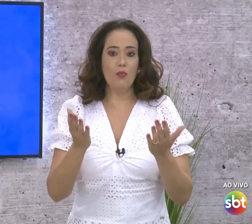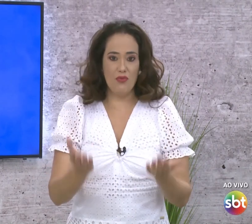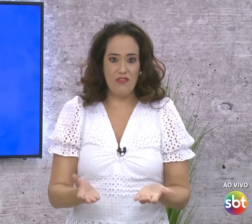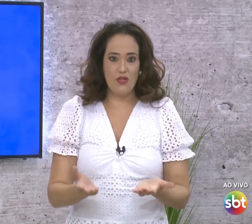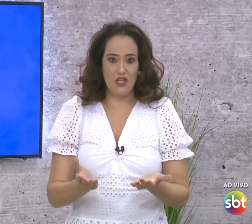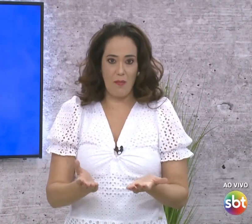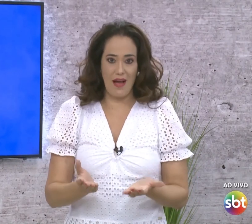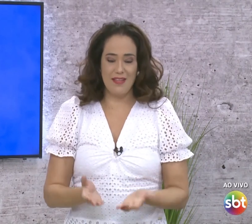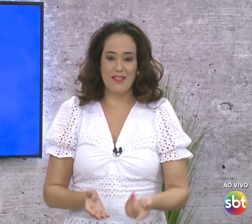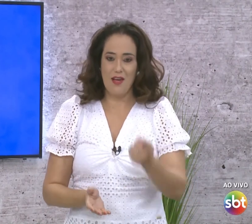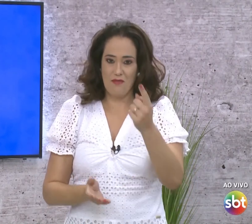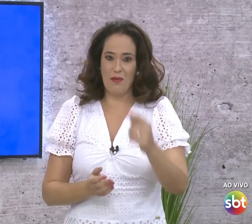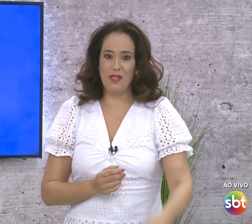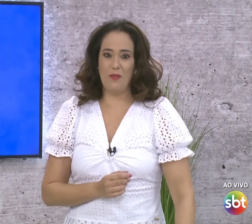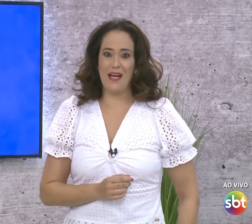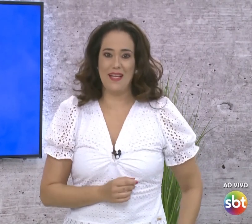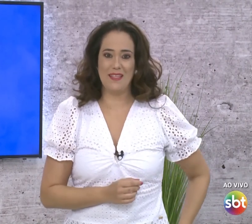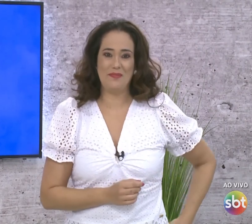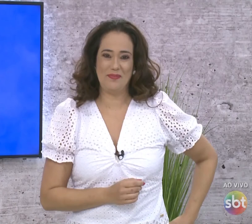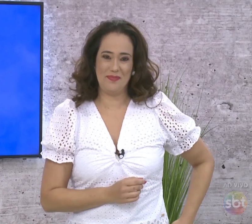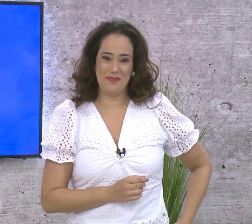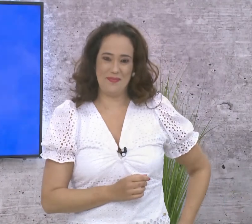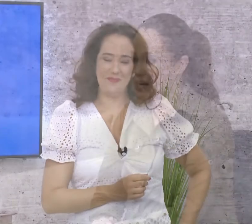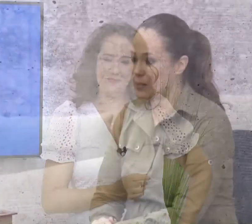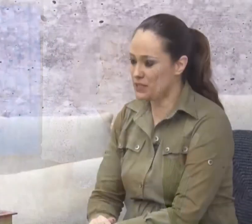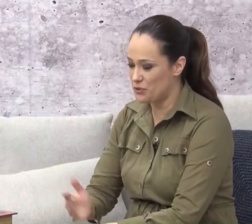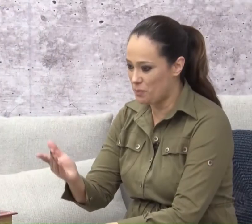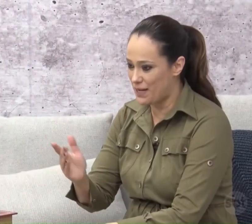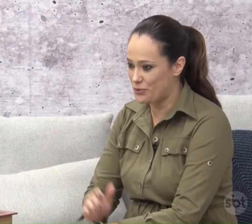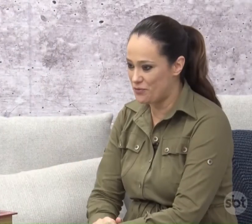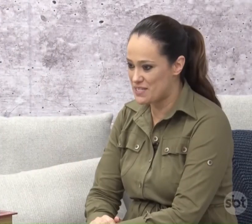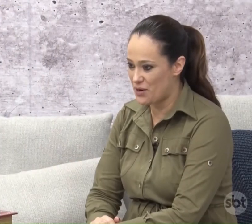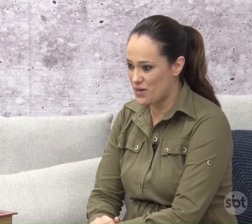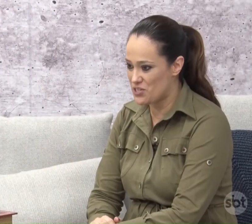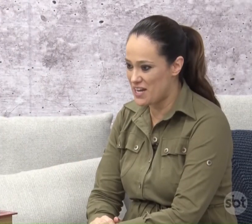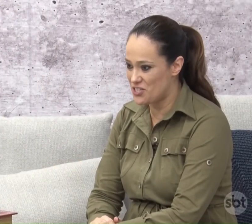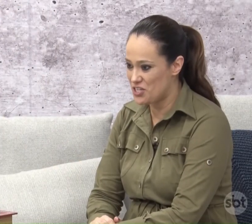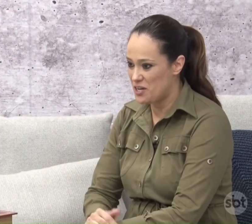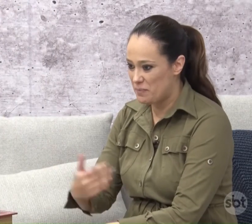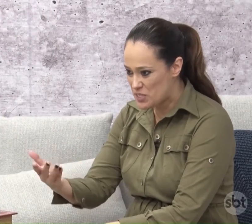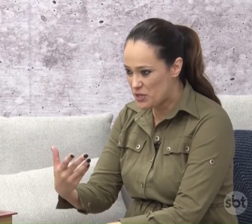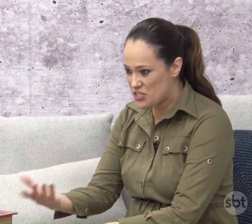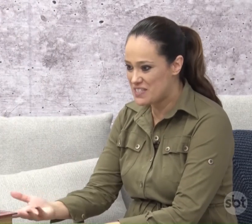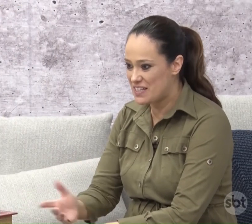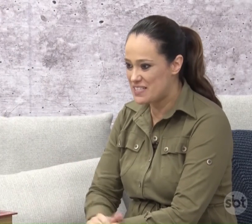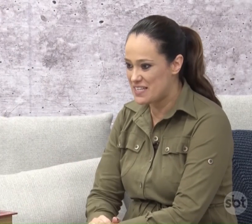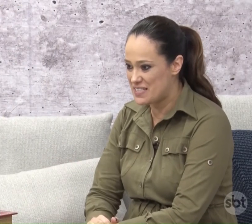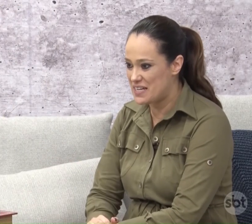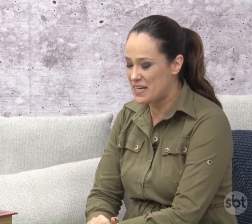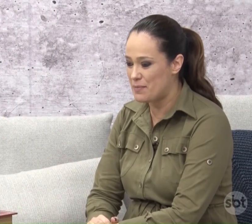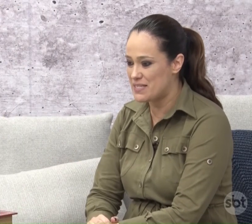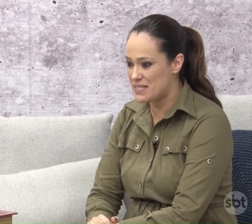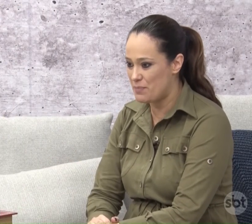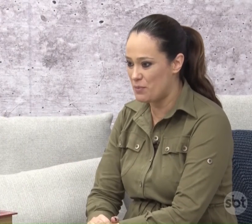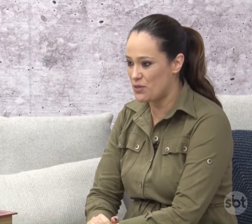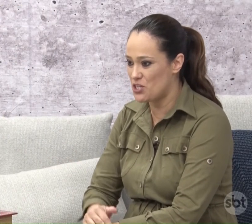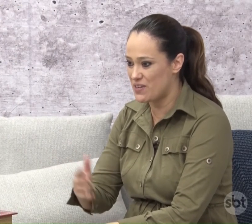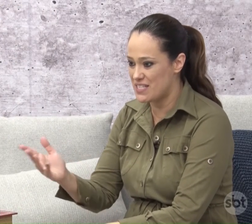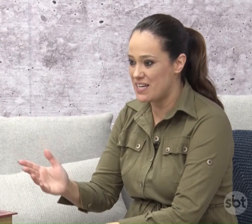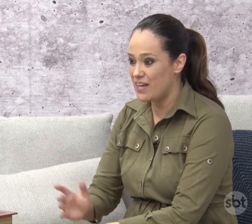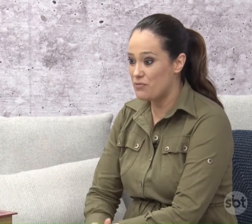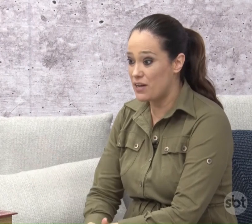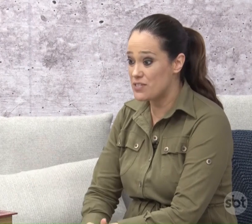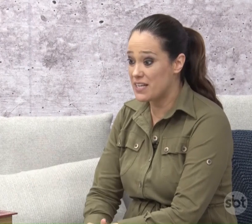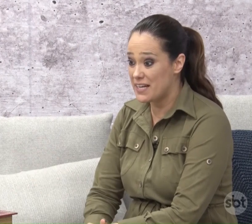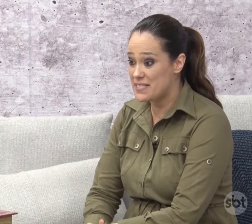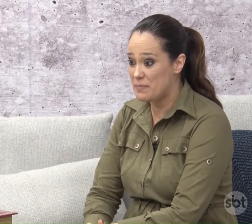agora por videochamadas. Vamos dar uma olhada. Obrigada por ter topado conversar com a gente, mesmo à distância, assim, né, mas é sempre bom a